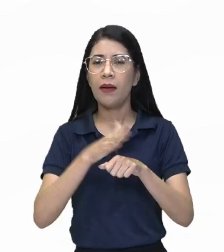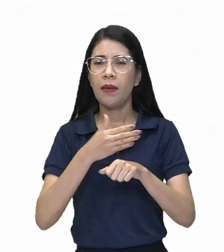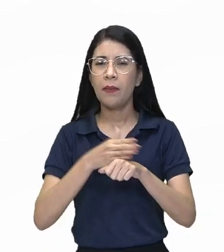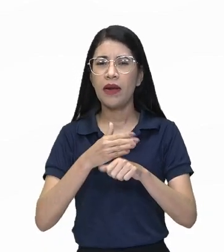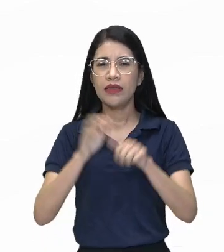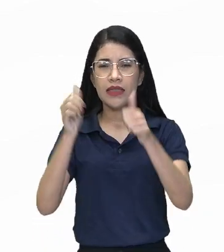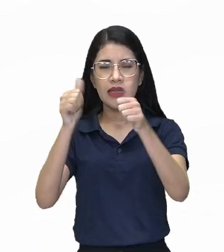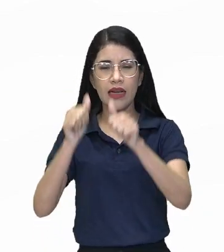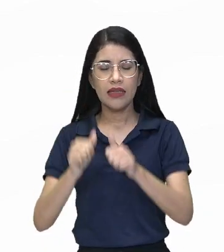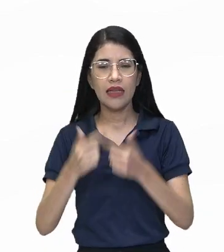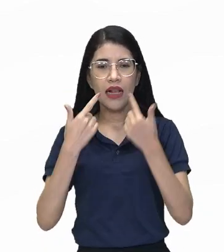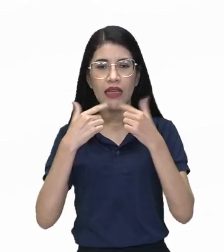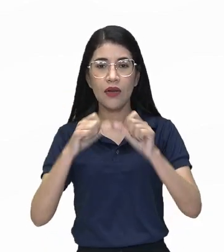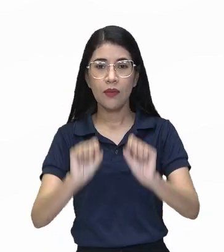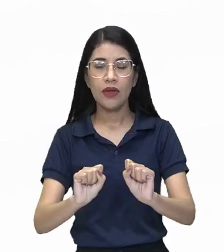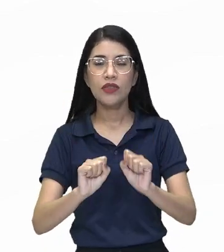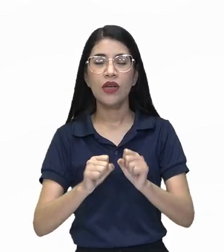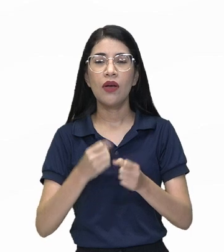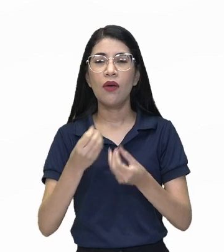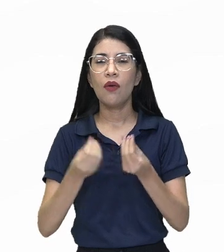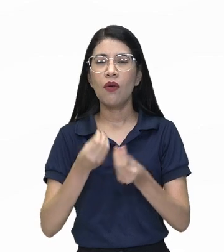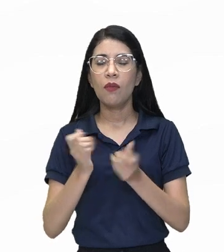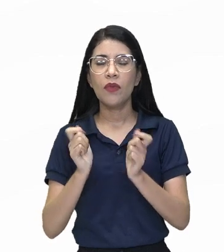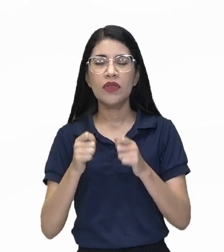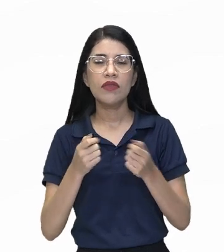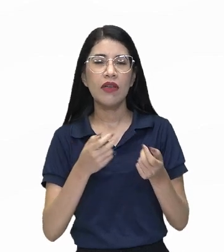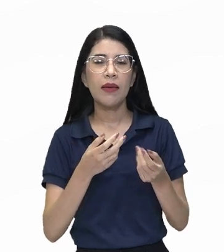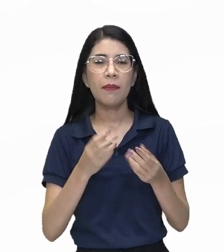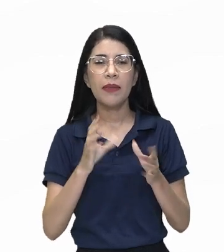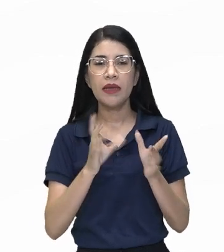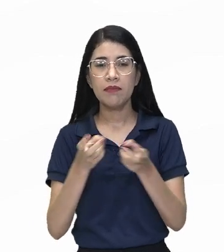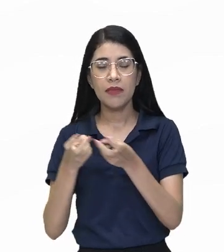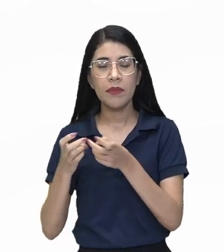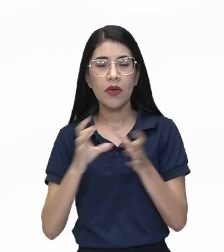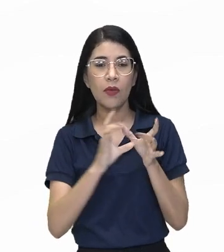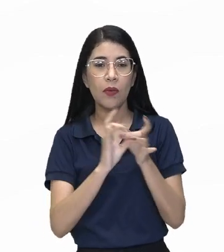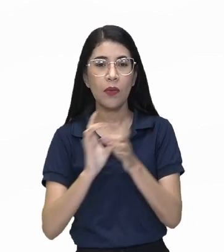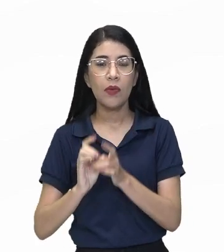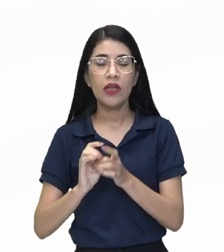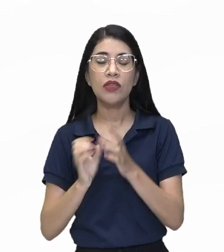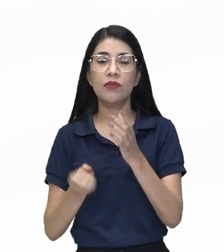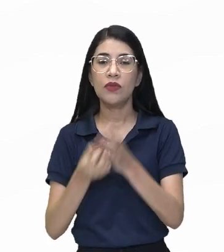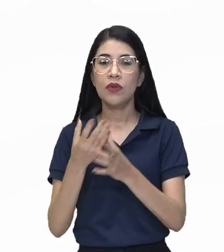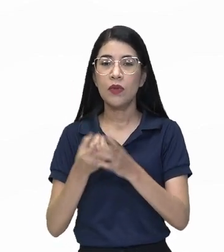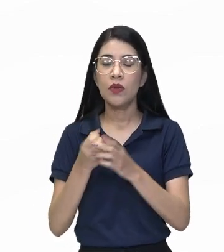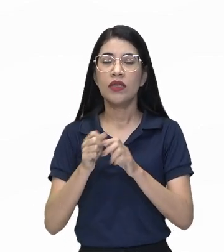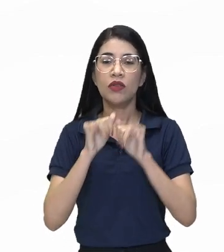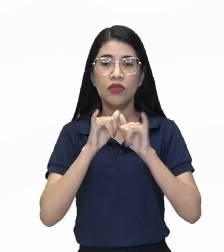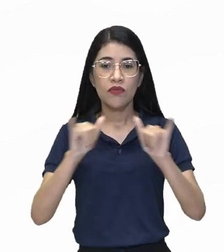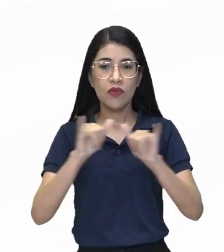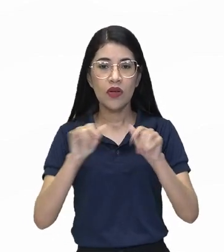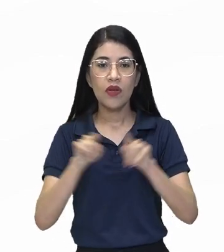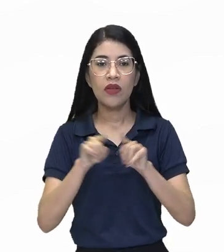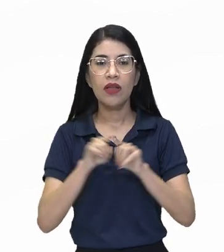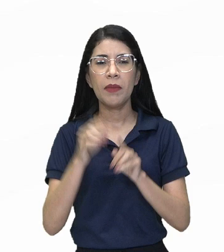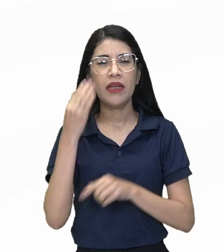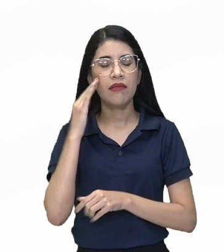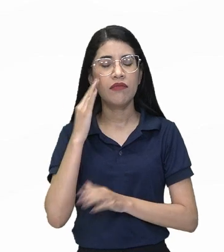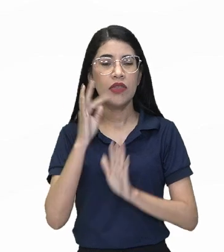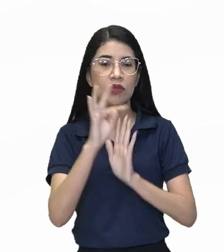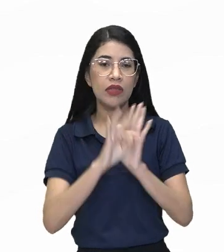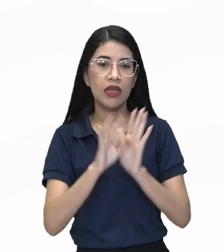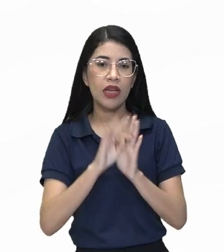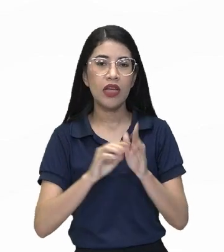de análise linguística, de modo a considerar o contexto de produção, circulação, recepção de textos,